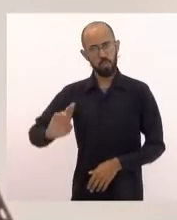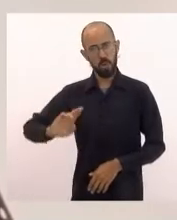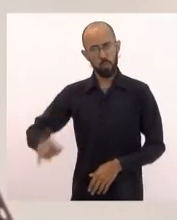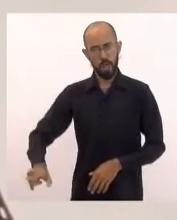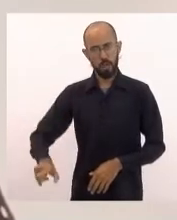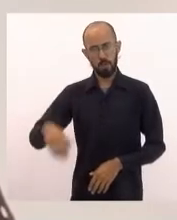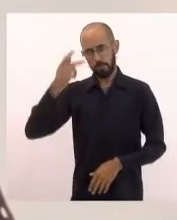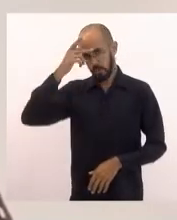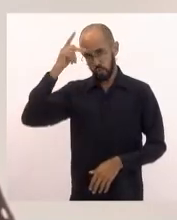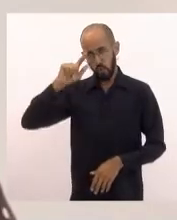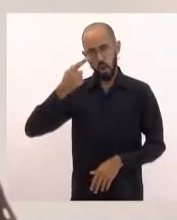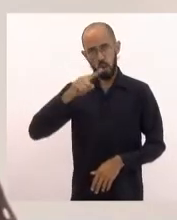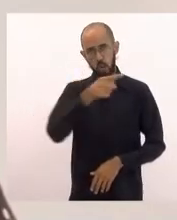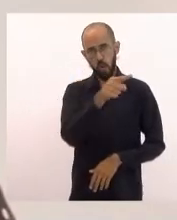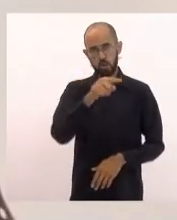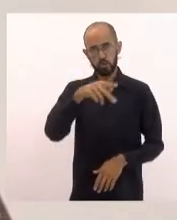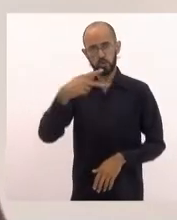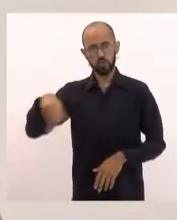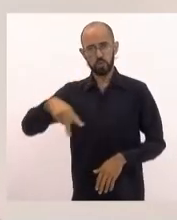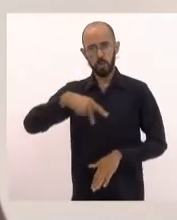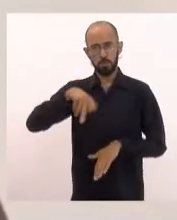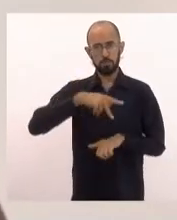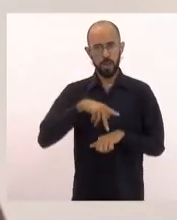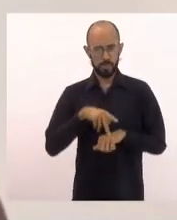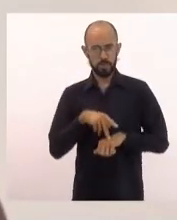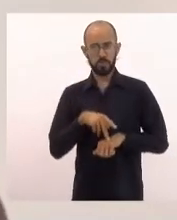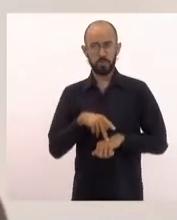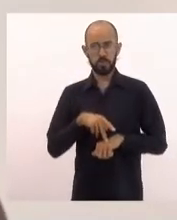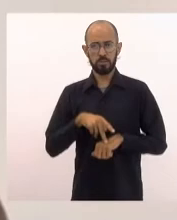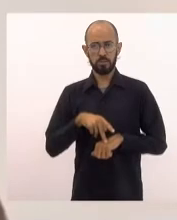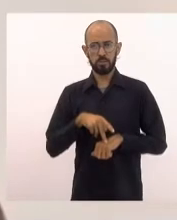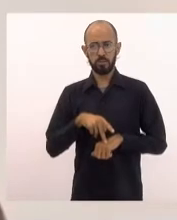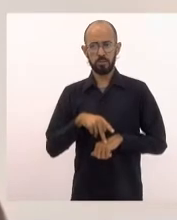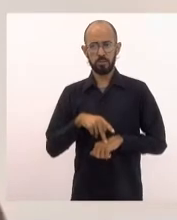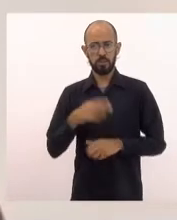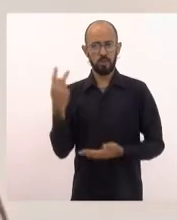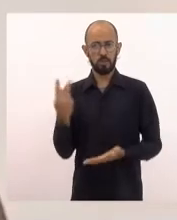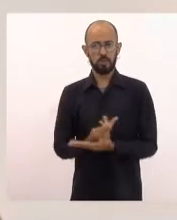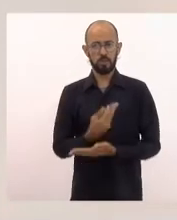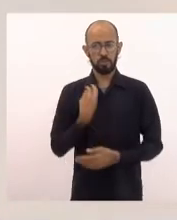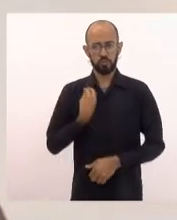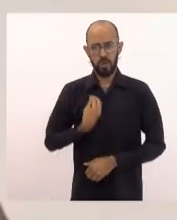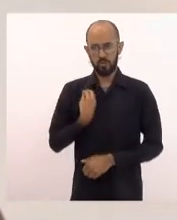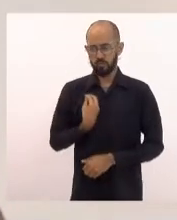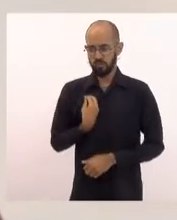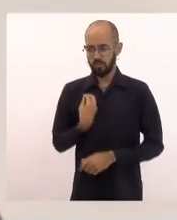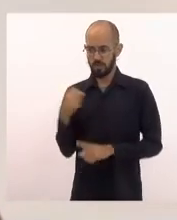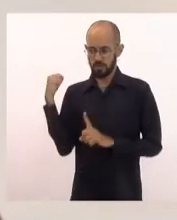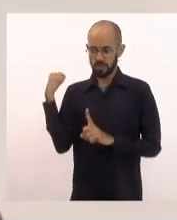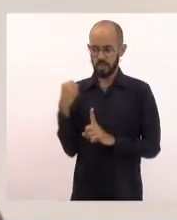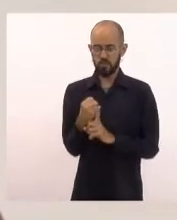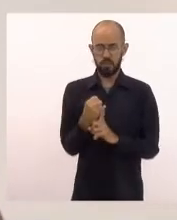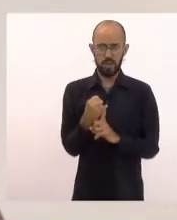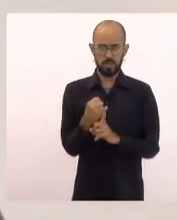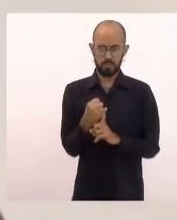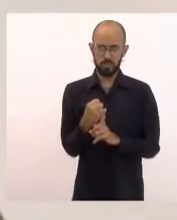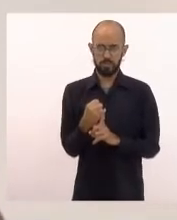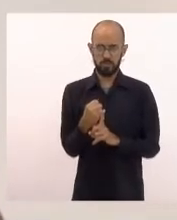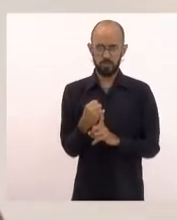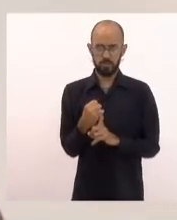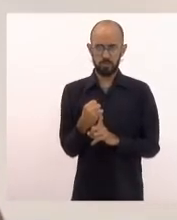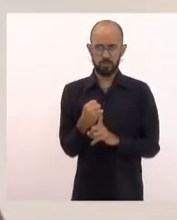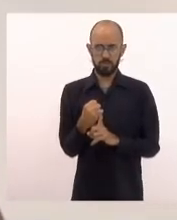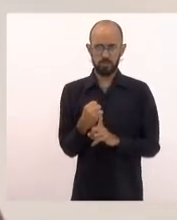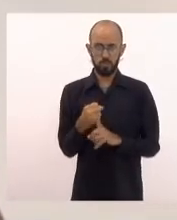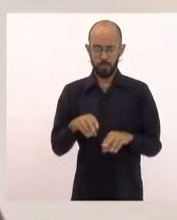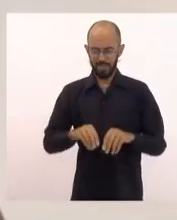sua terra, longe da sua pátria, e que teve a sua vida aí interrompida, os seus sonhos interrompidos, numa terra